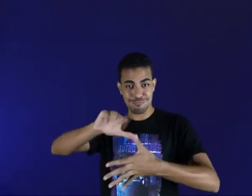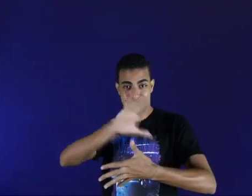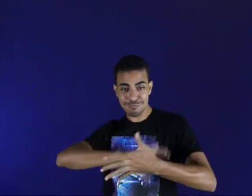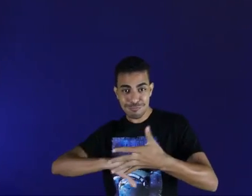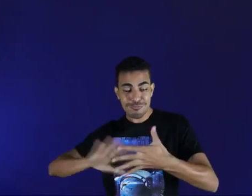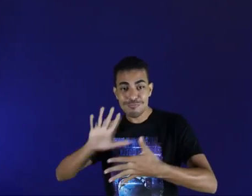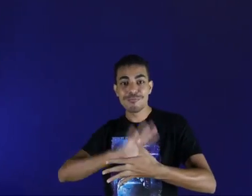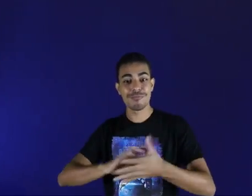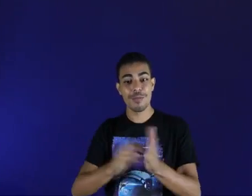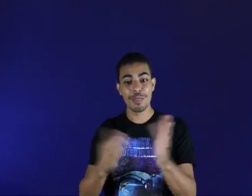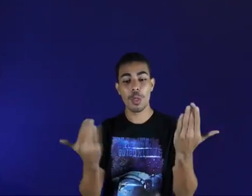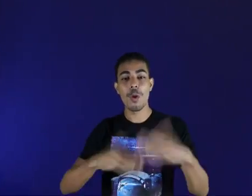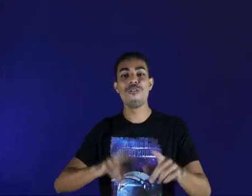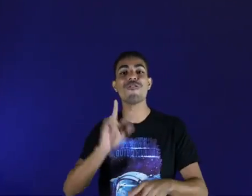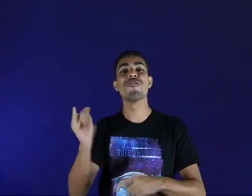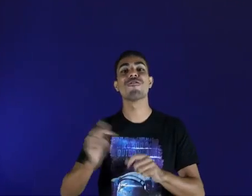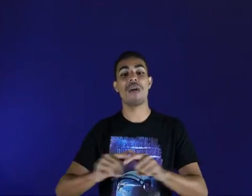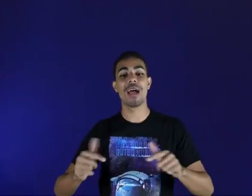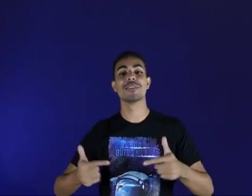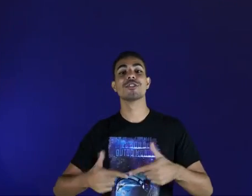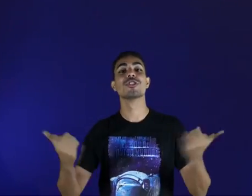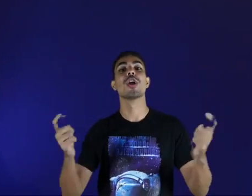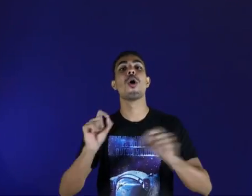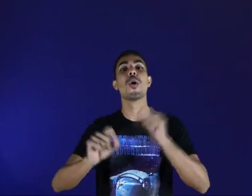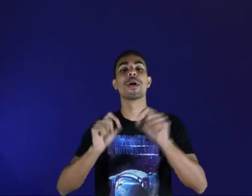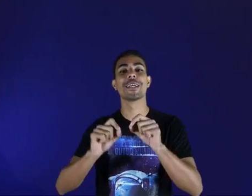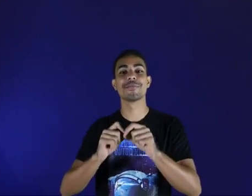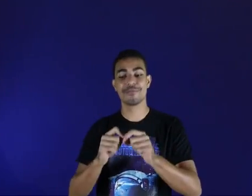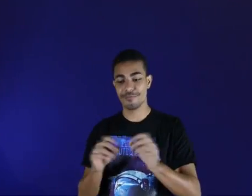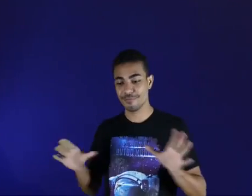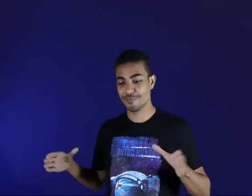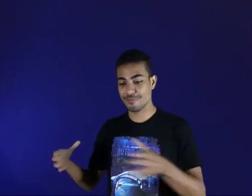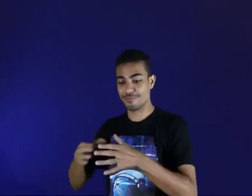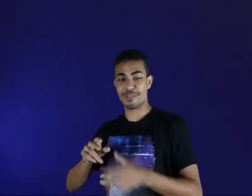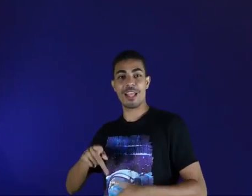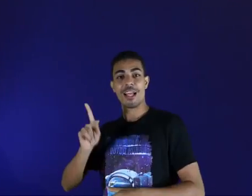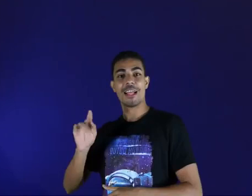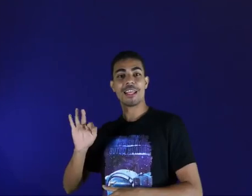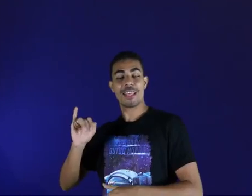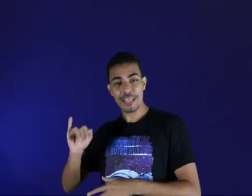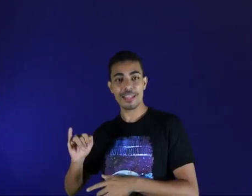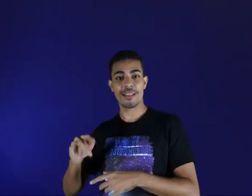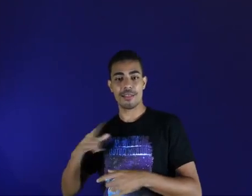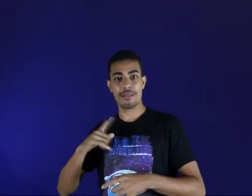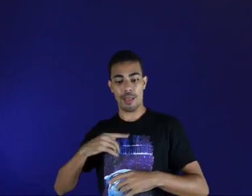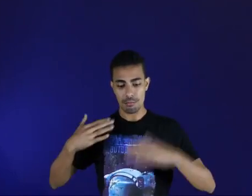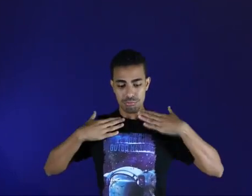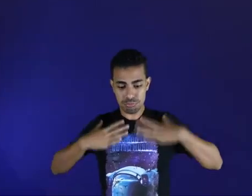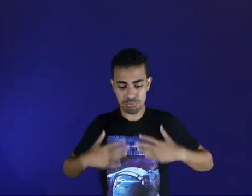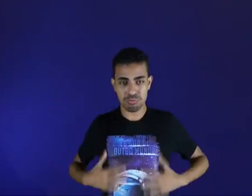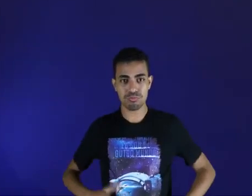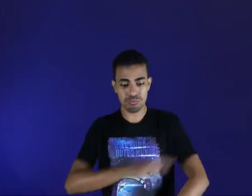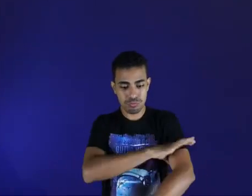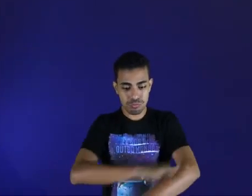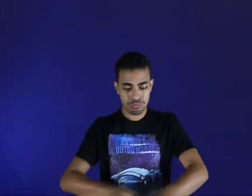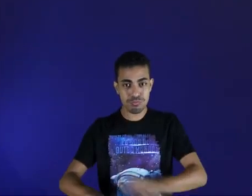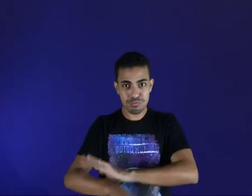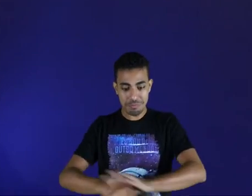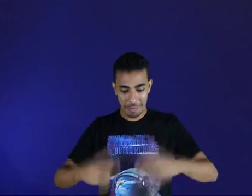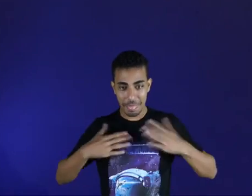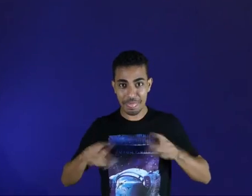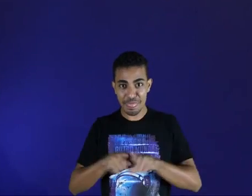aí, vai ganhar o kit Chegou a Hora. Pastor, o que tem nesse kit? O moletom completo, calça